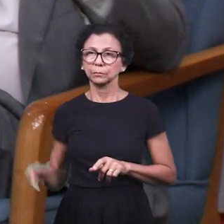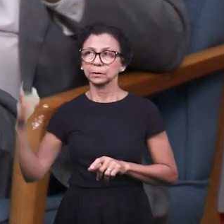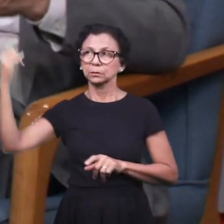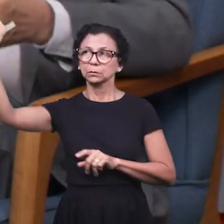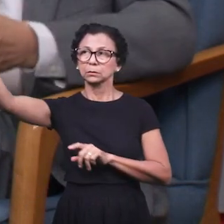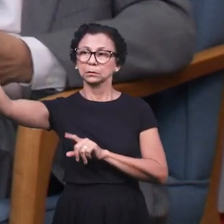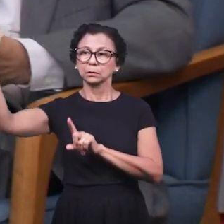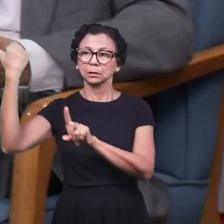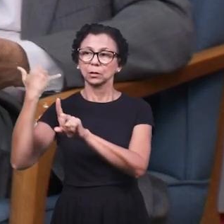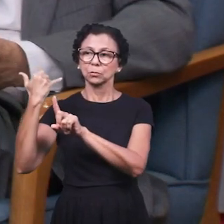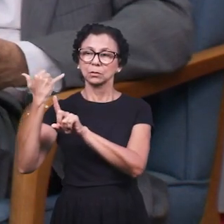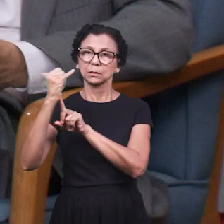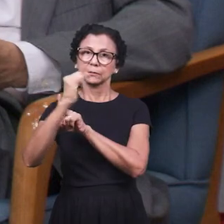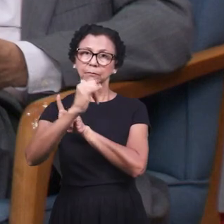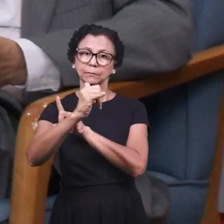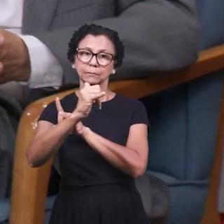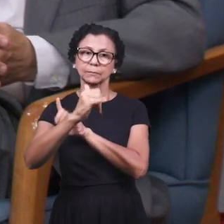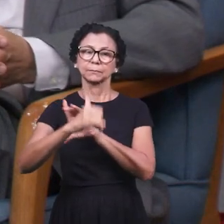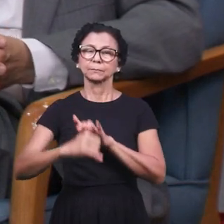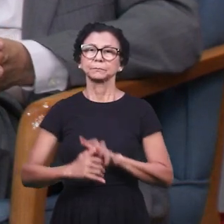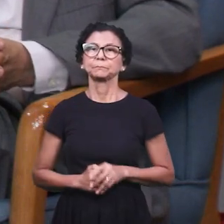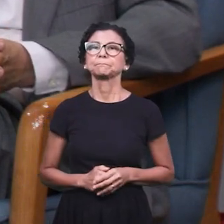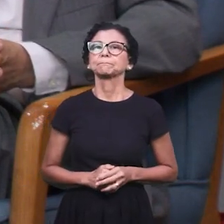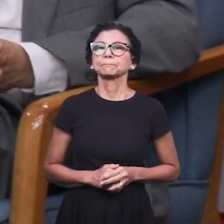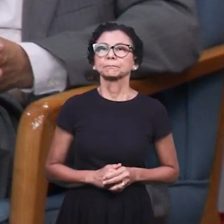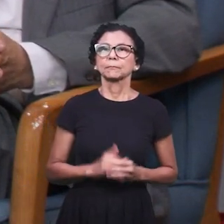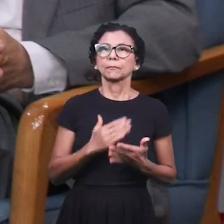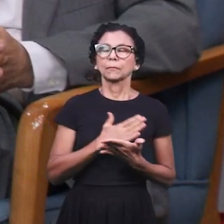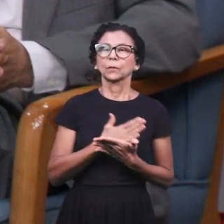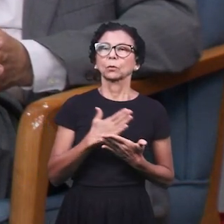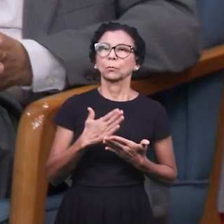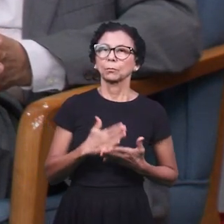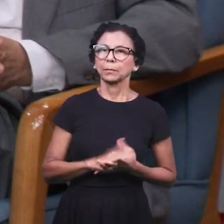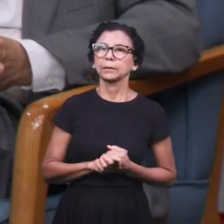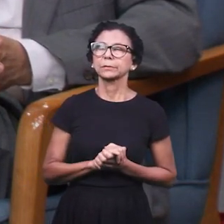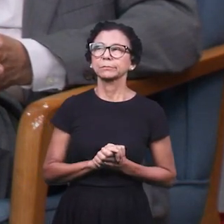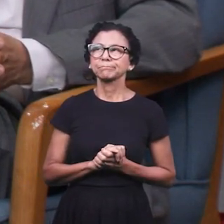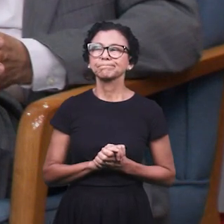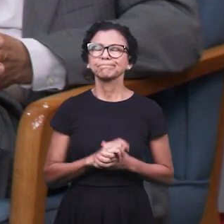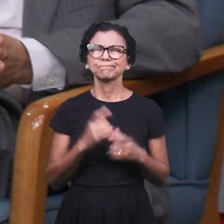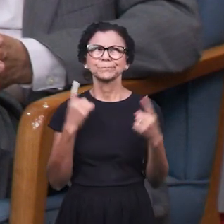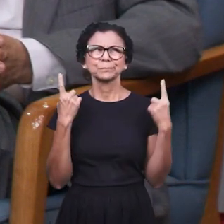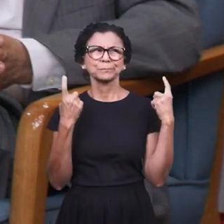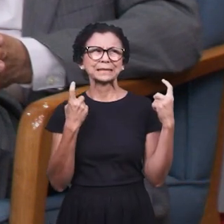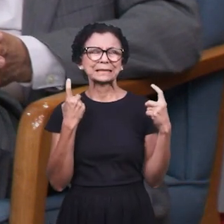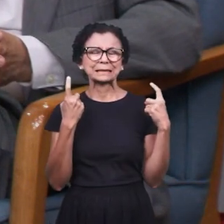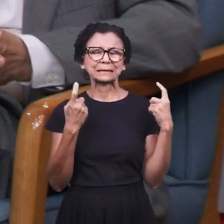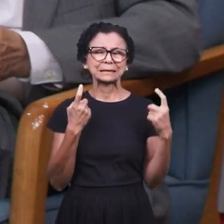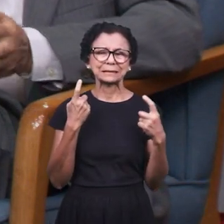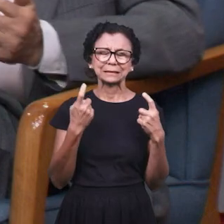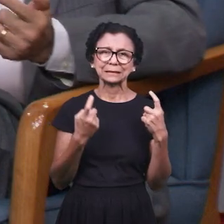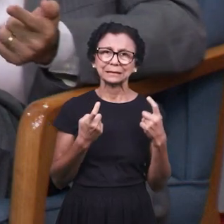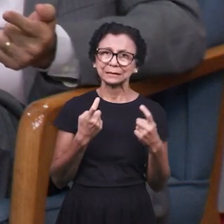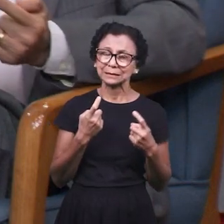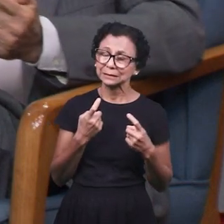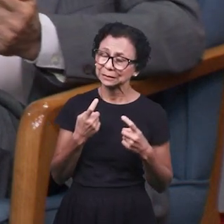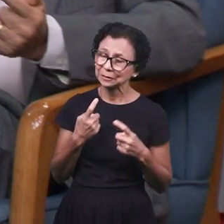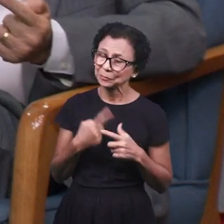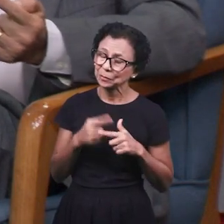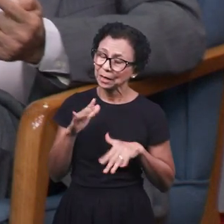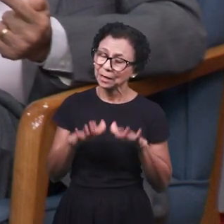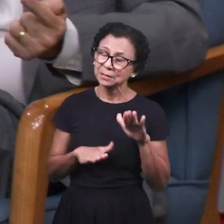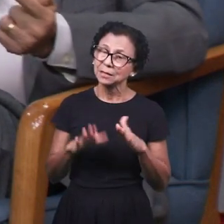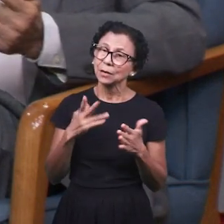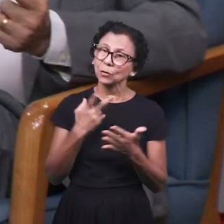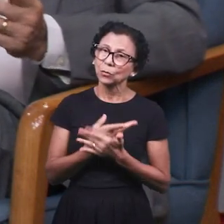outro interpretando. No começo, nós tínhamos muita preocupação, porque de vez em